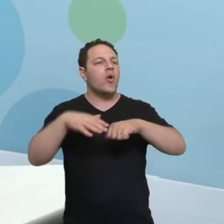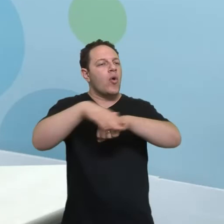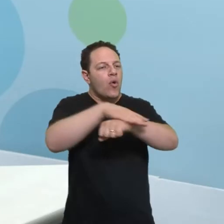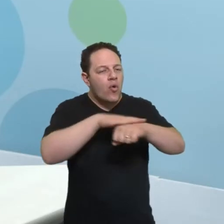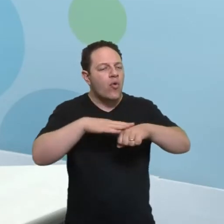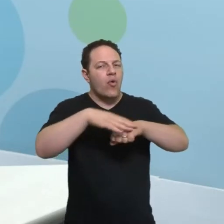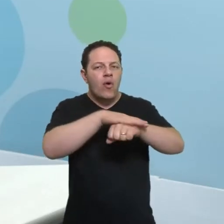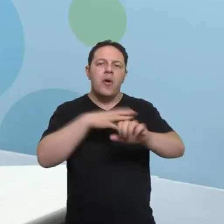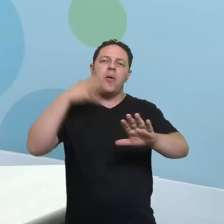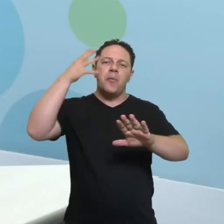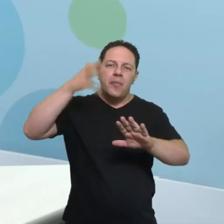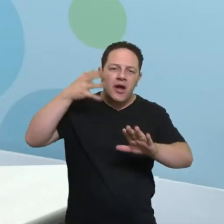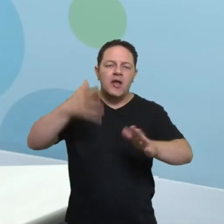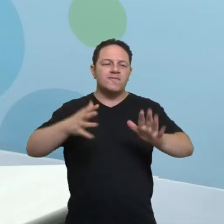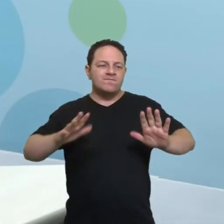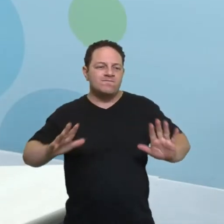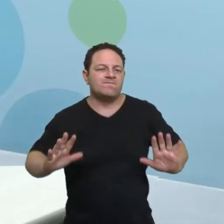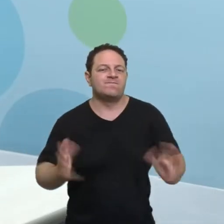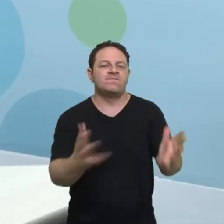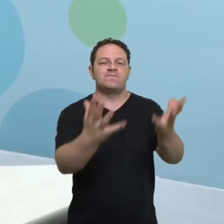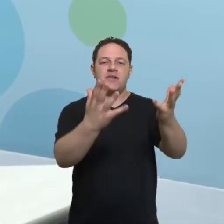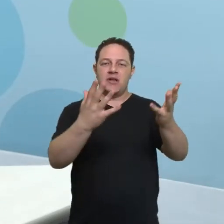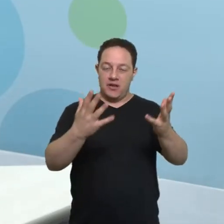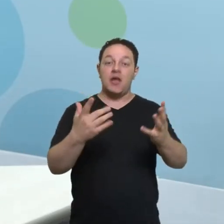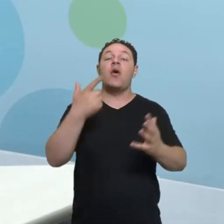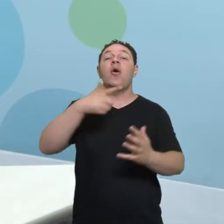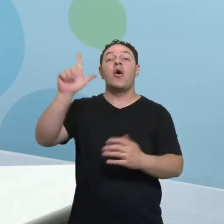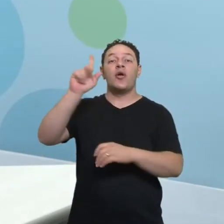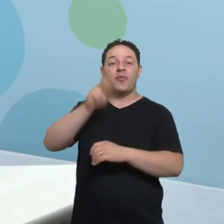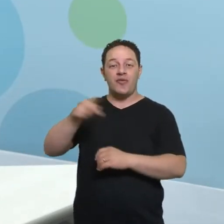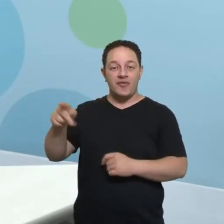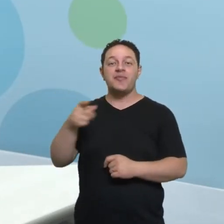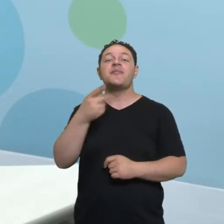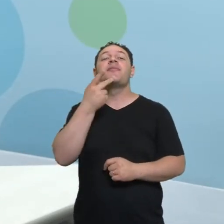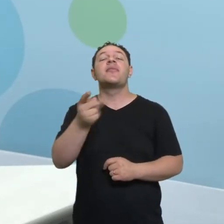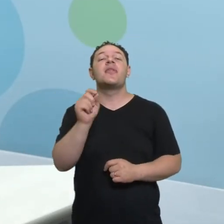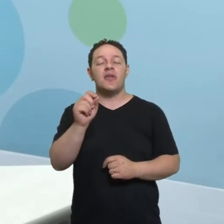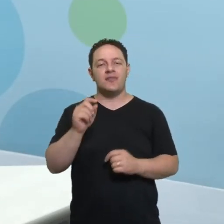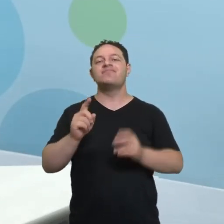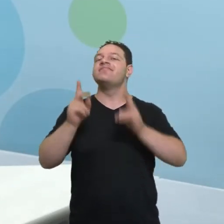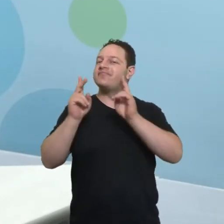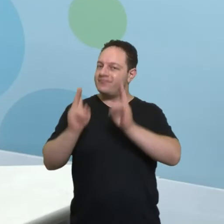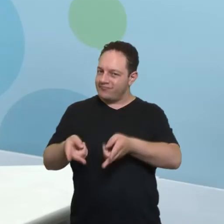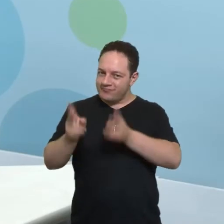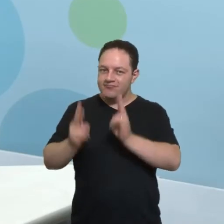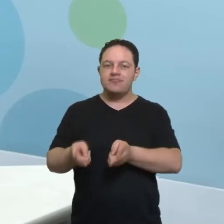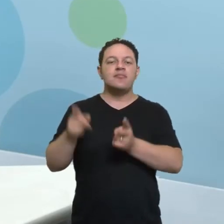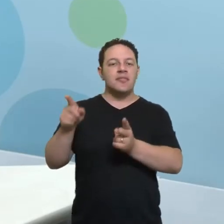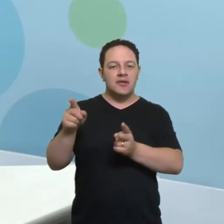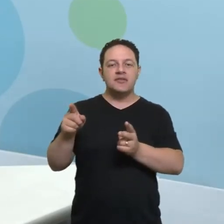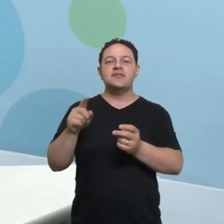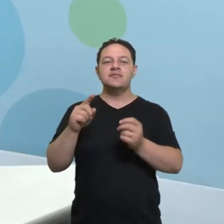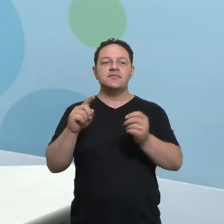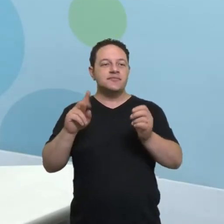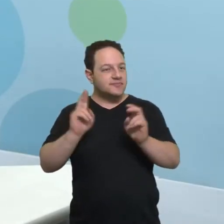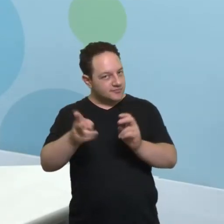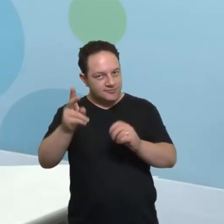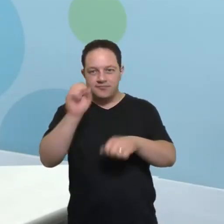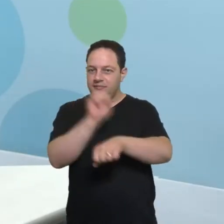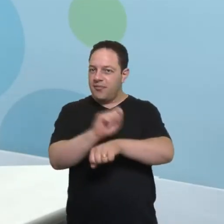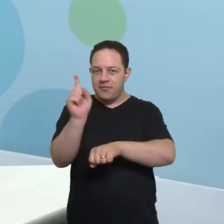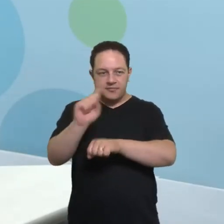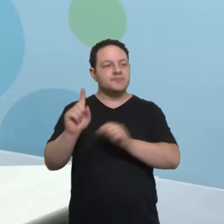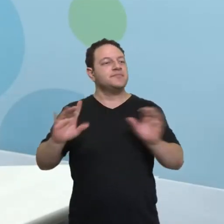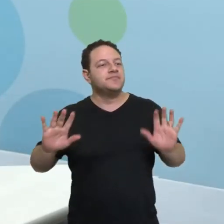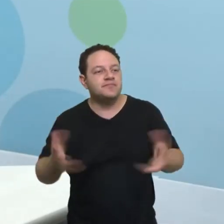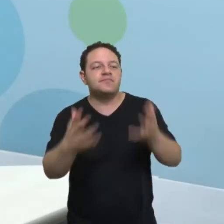palestras e trabalhos motivacionais teve uma outra professora que colocou que continua a fazer essa esse tipo de atividade continua